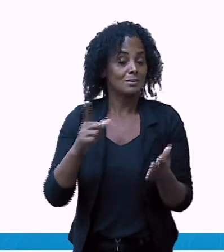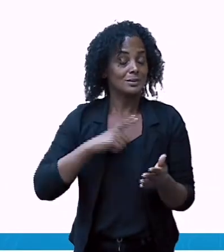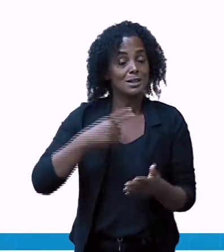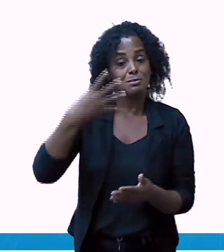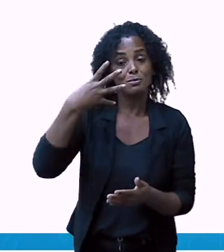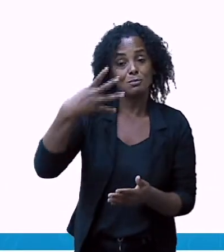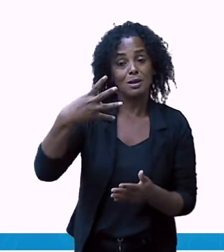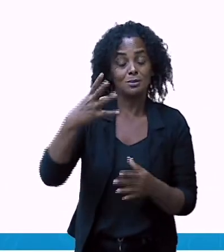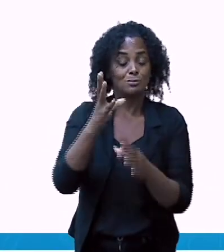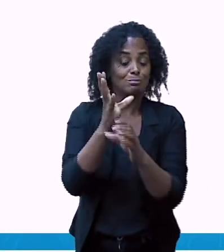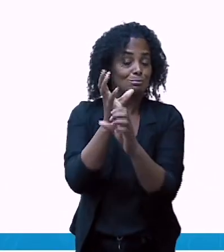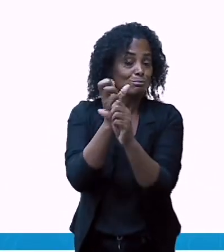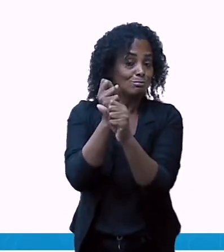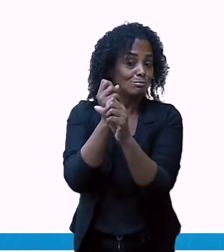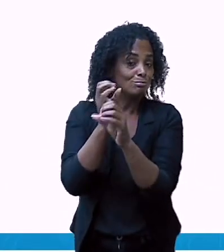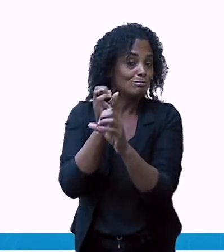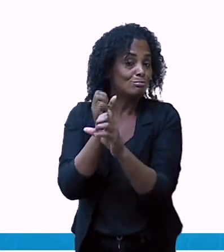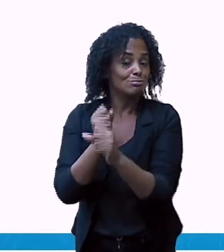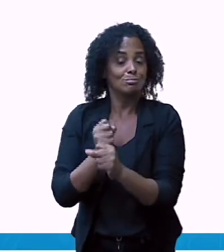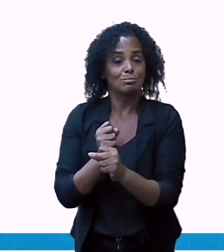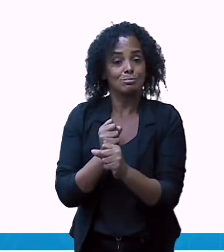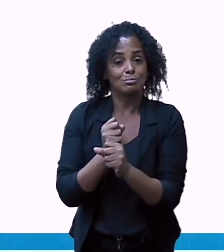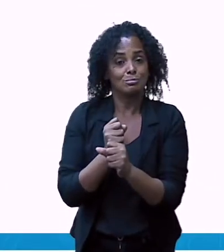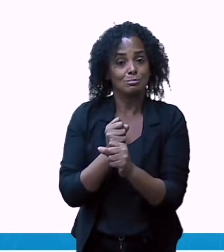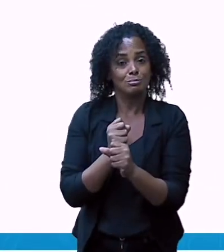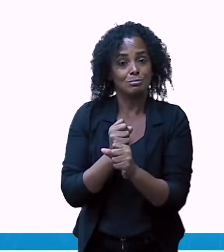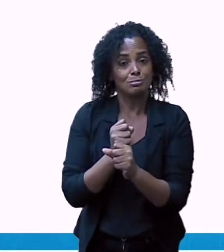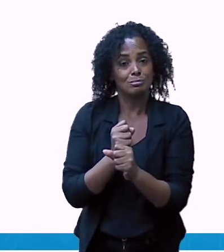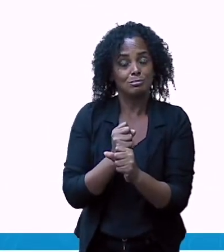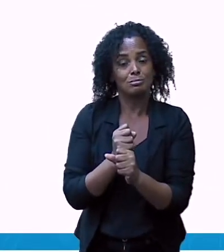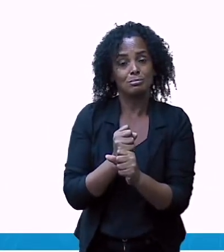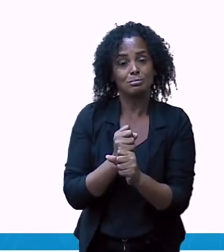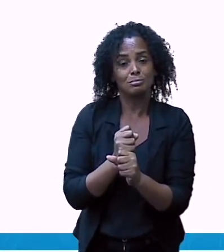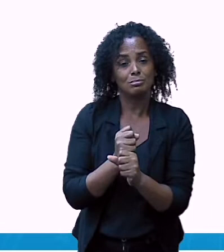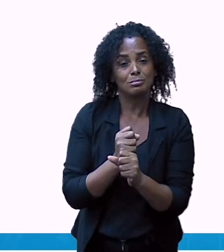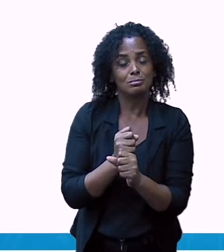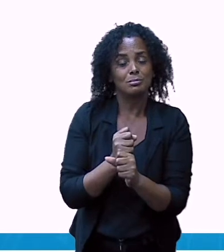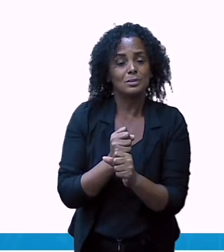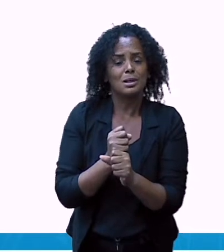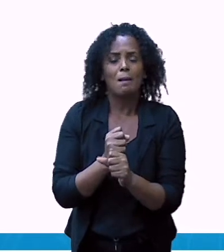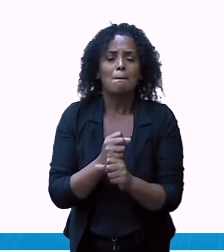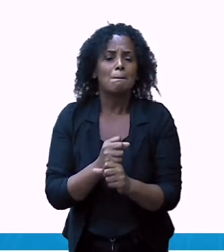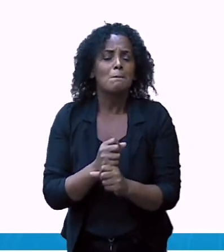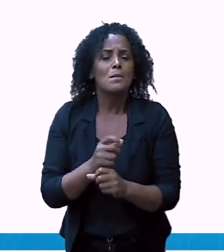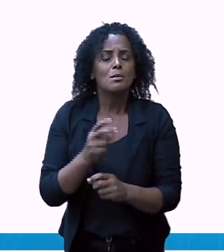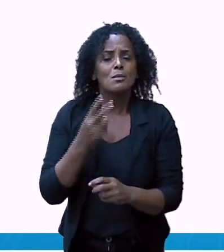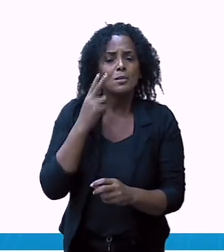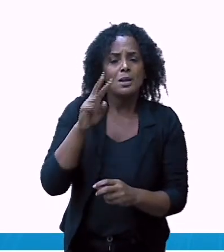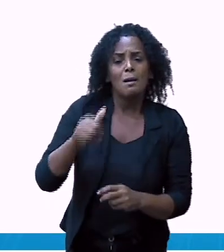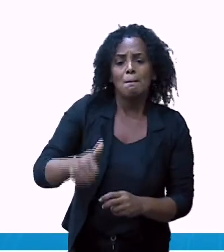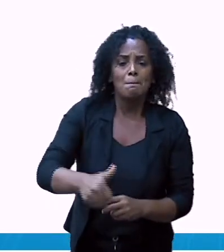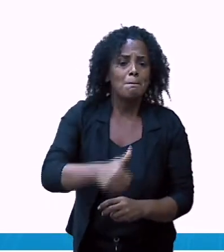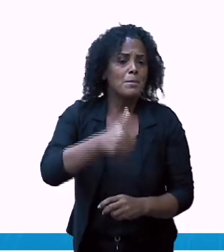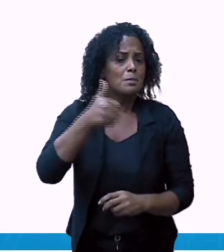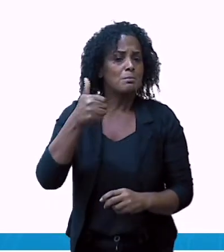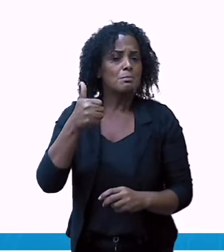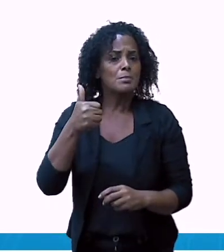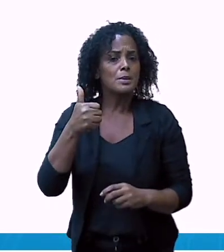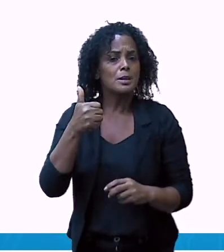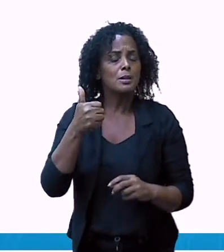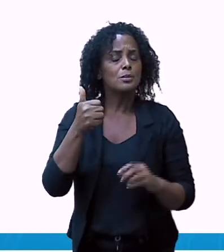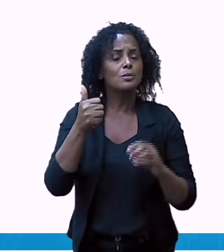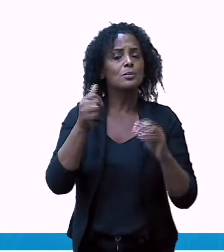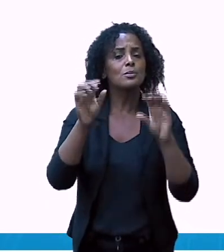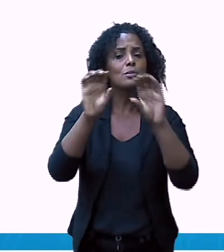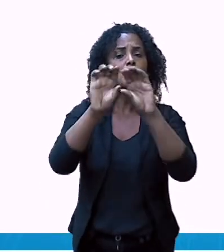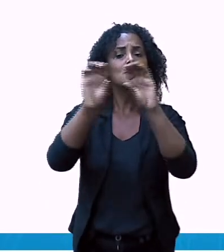operações. E lá no passo a passo eu falo, analisa, olha a primeira expressão numérica e vê. Tem multiplicação